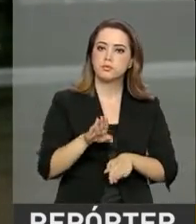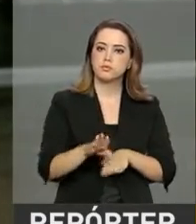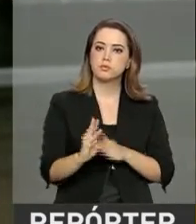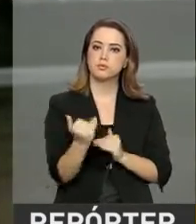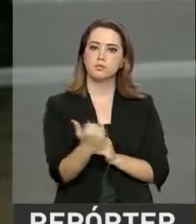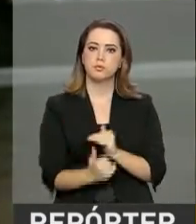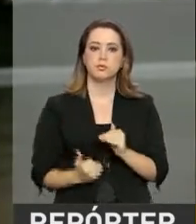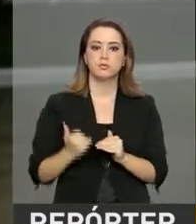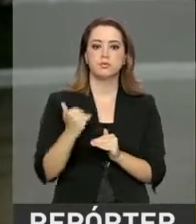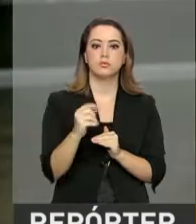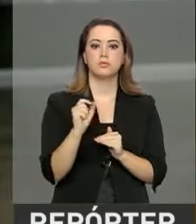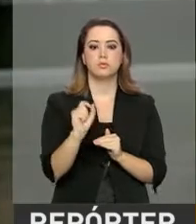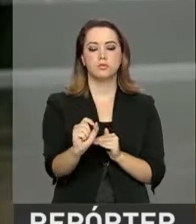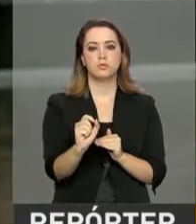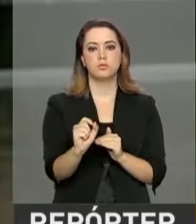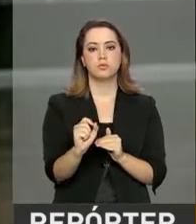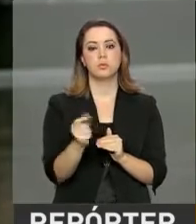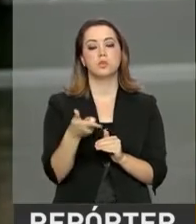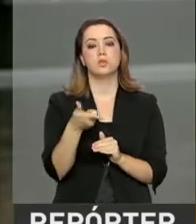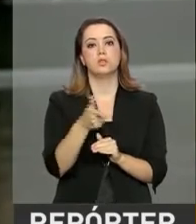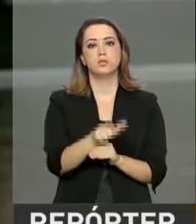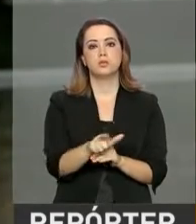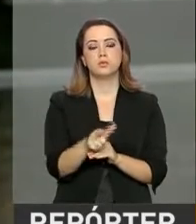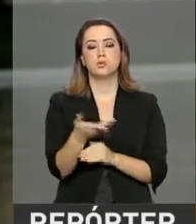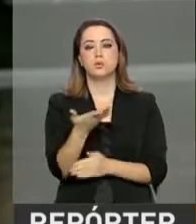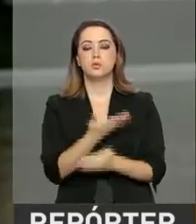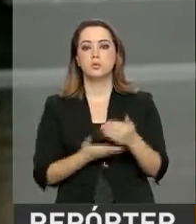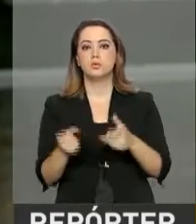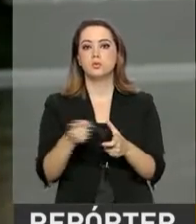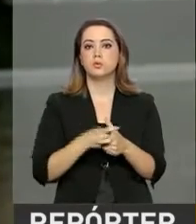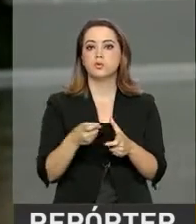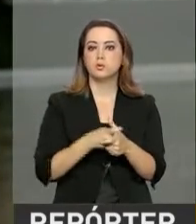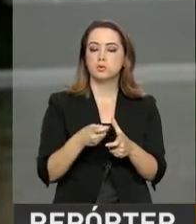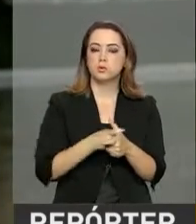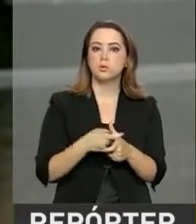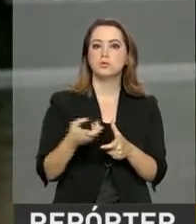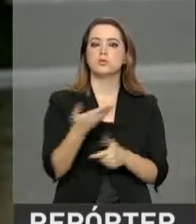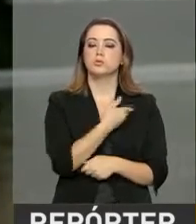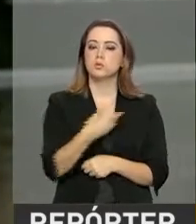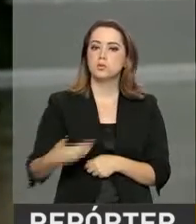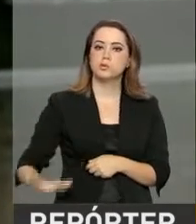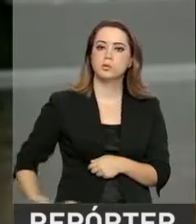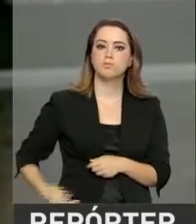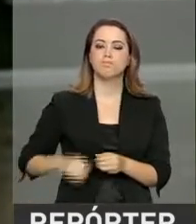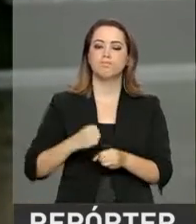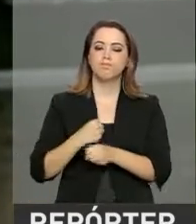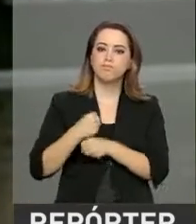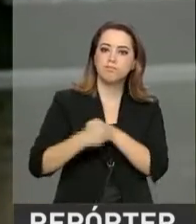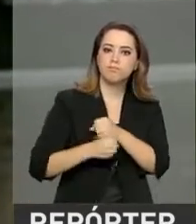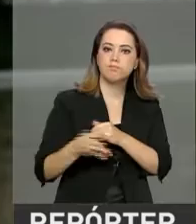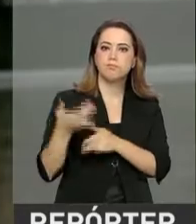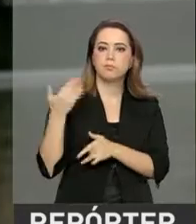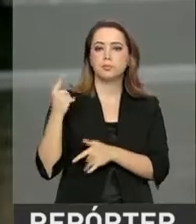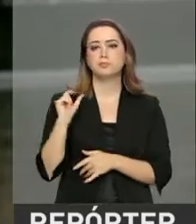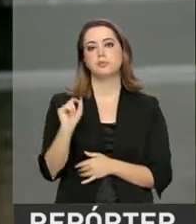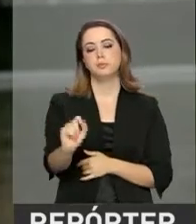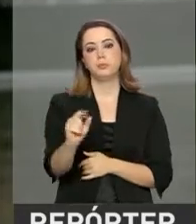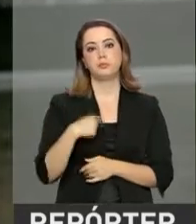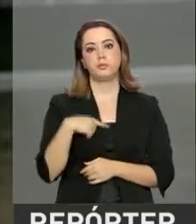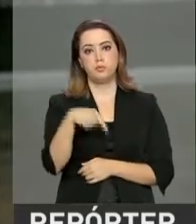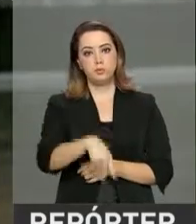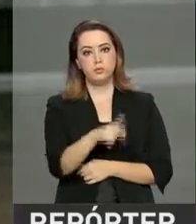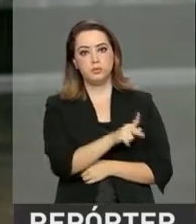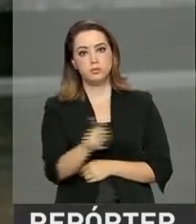reajuste estrutural das despesas públicas em décadas aqui no palácio do planalto o presidente em exercício michel temer